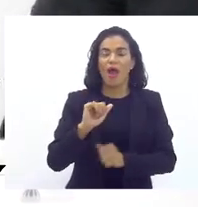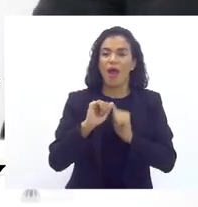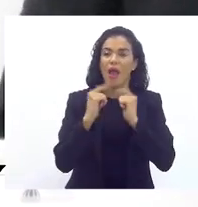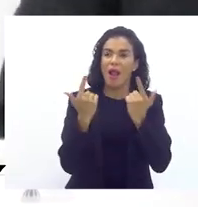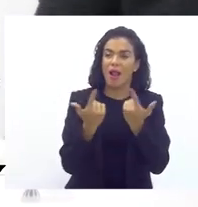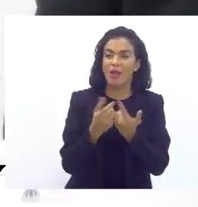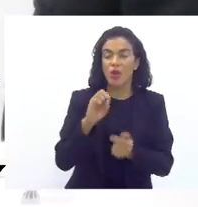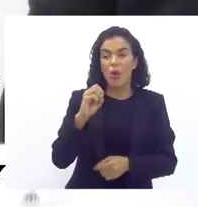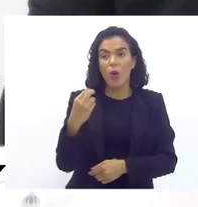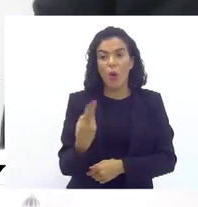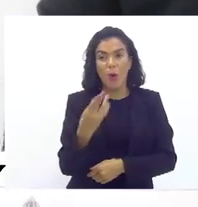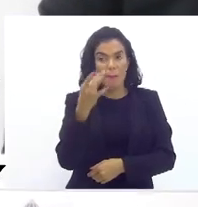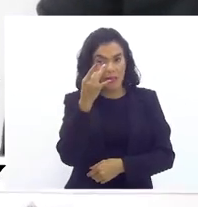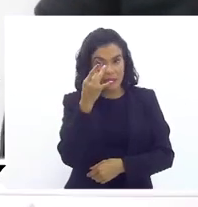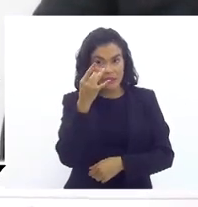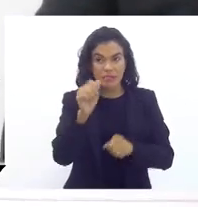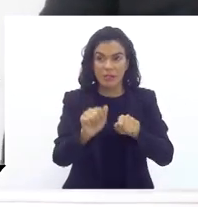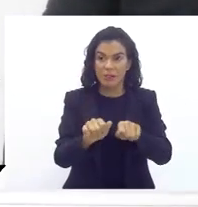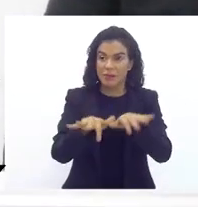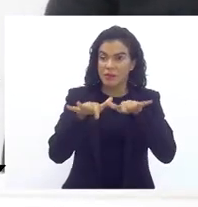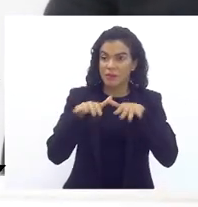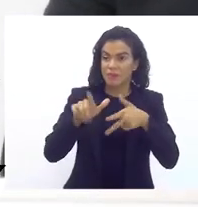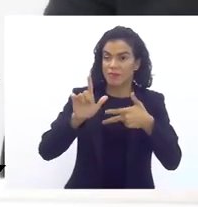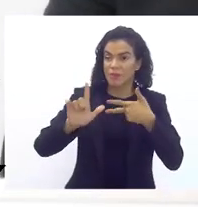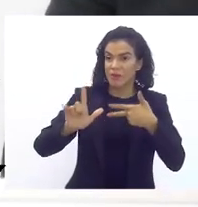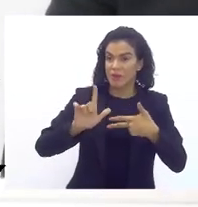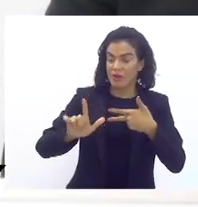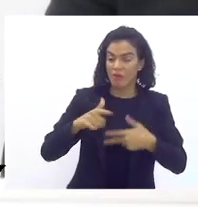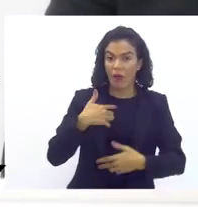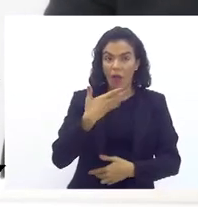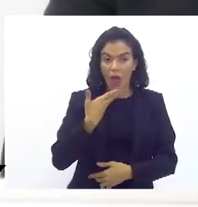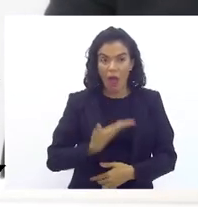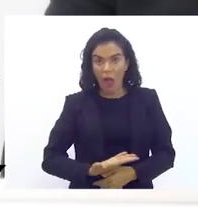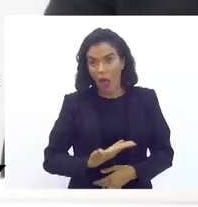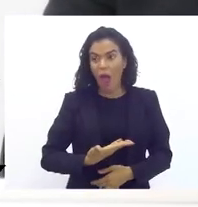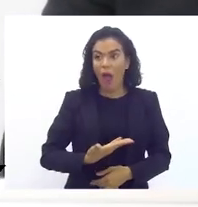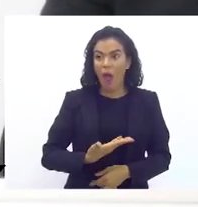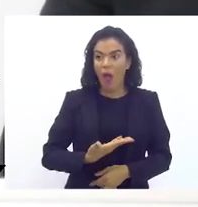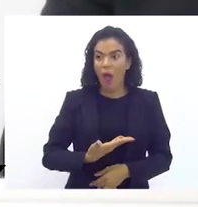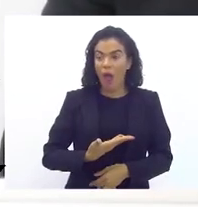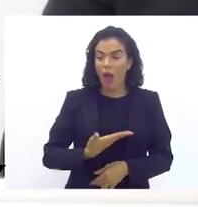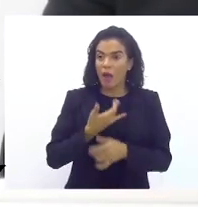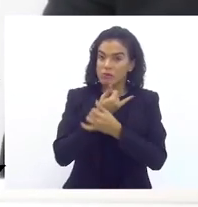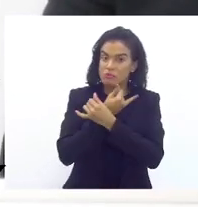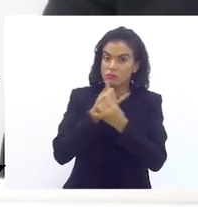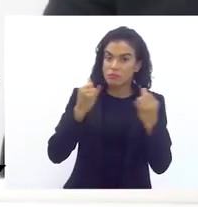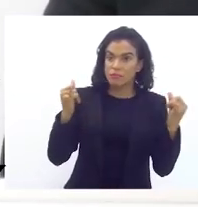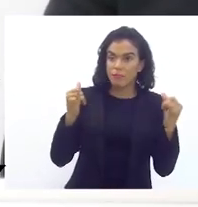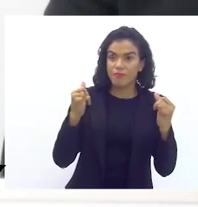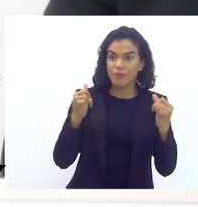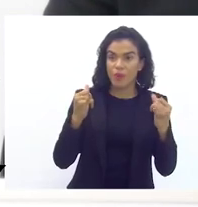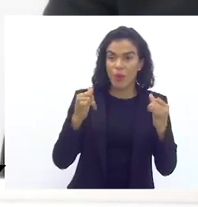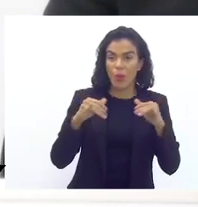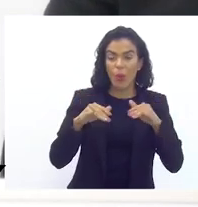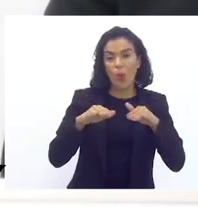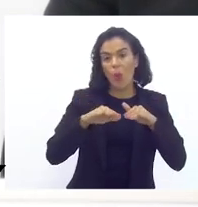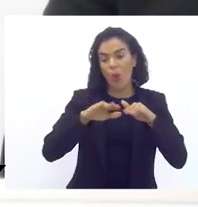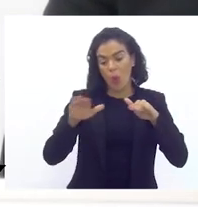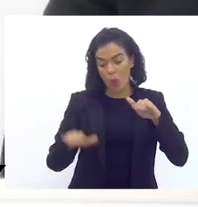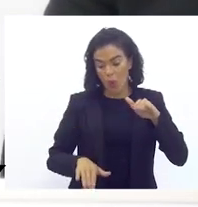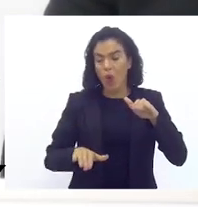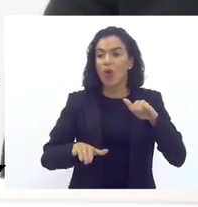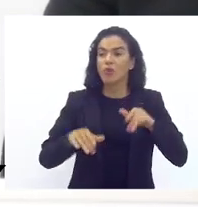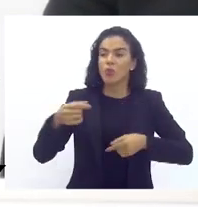presencia o plenário dessa casa Legislativa fica bem estarrecido com o nível o desnível né do